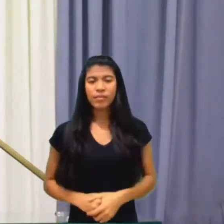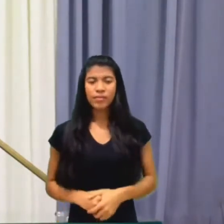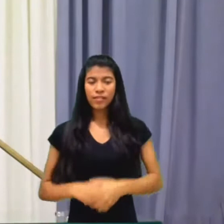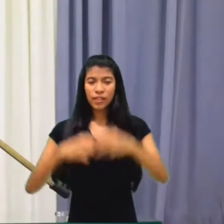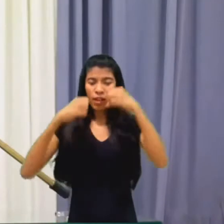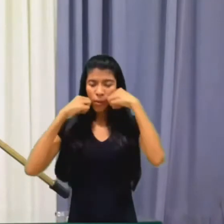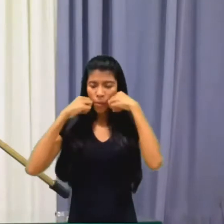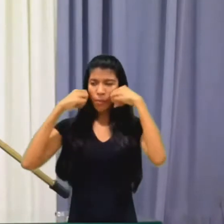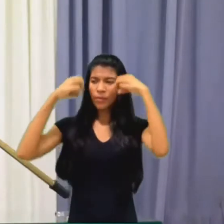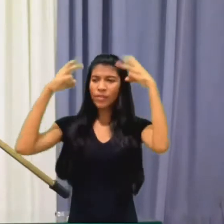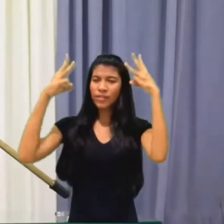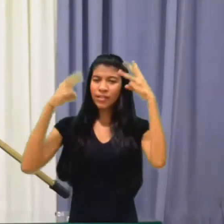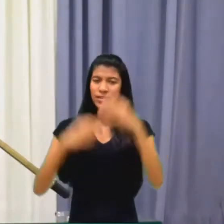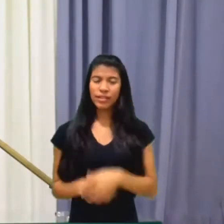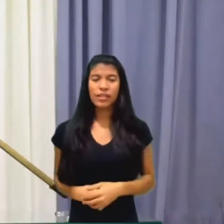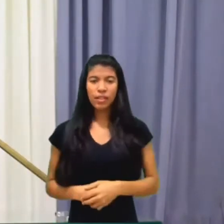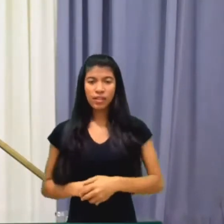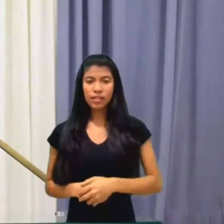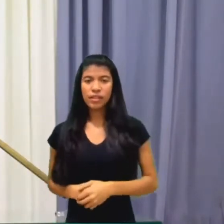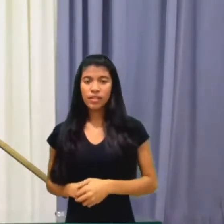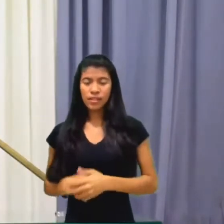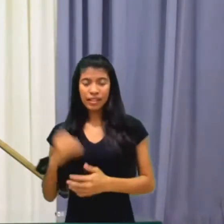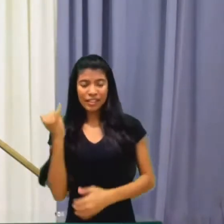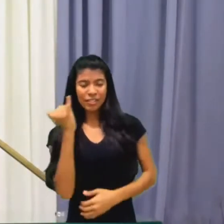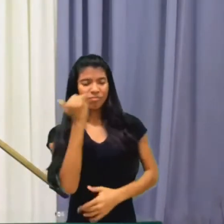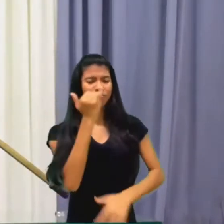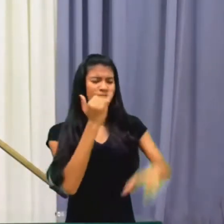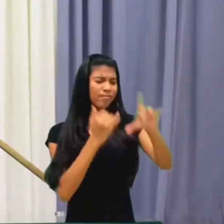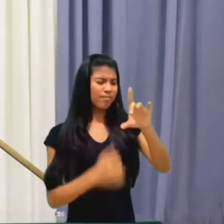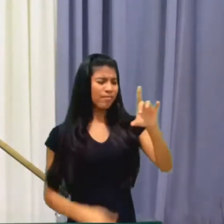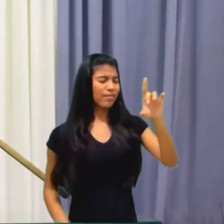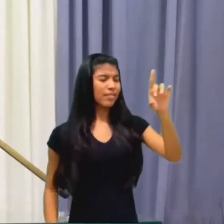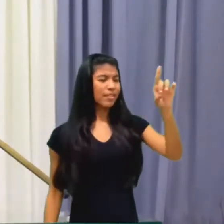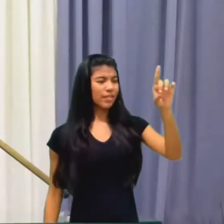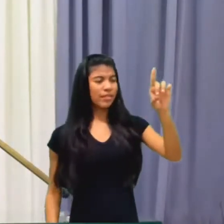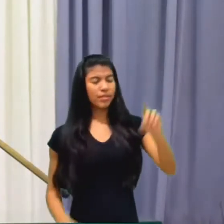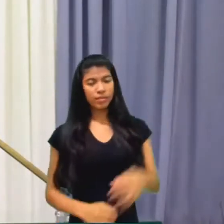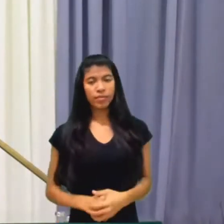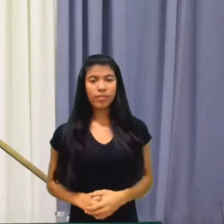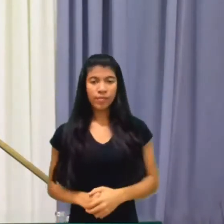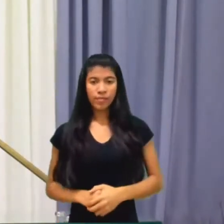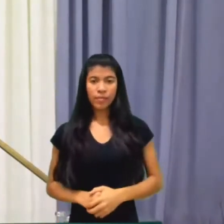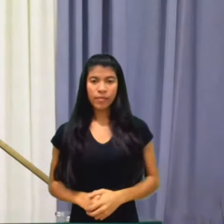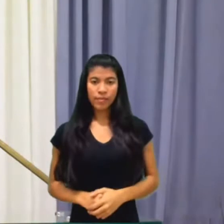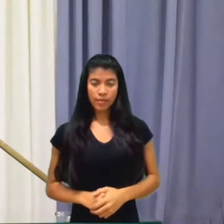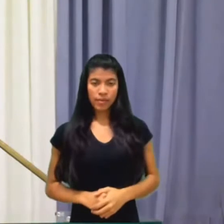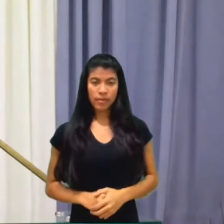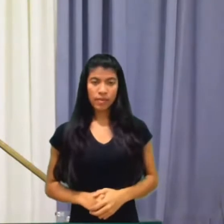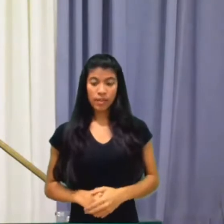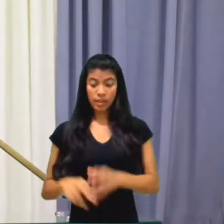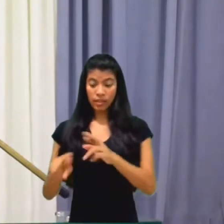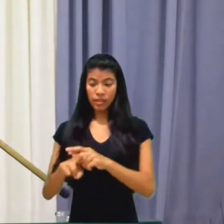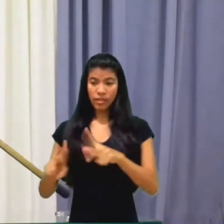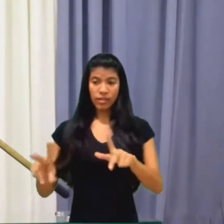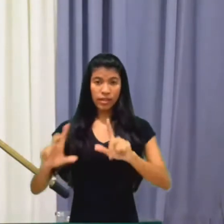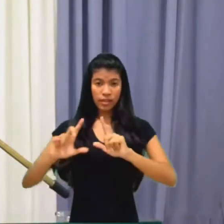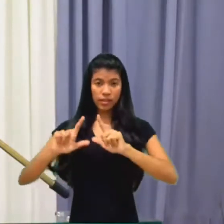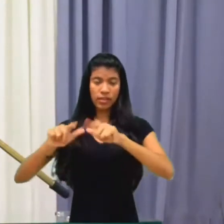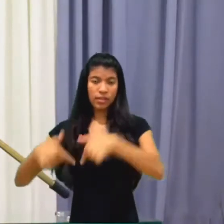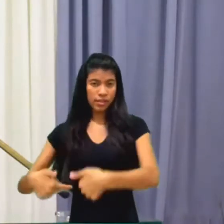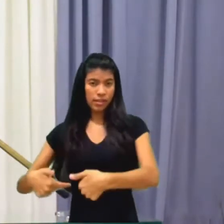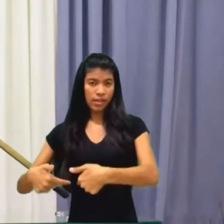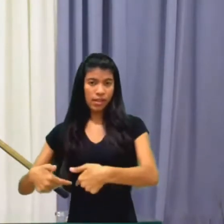Moisés está dizendo a Deus que o que faz diferença entre Israel e os